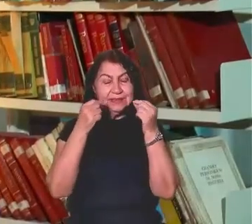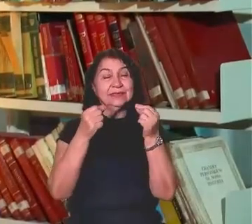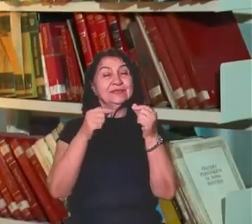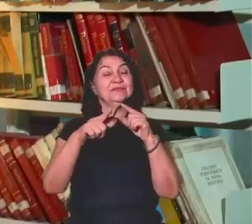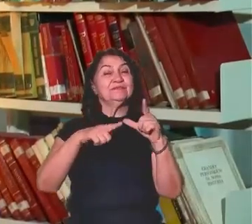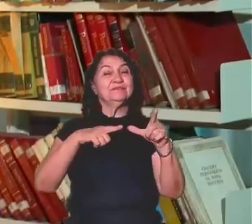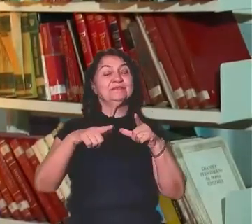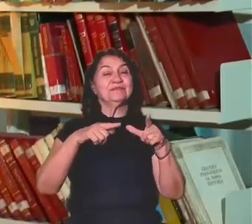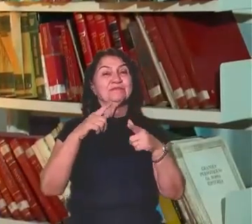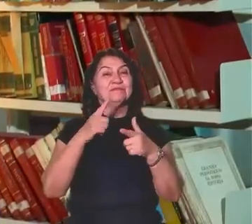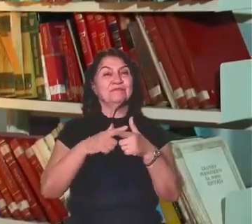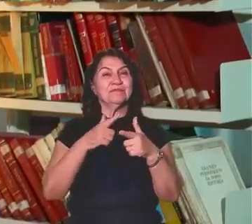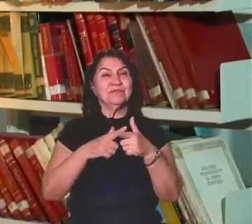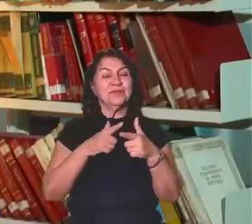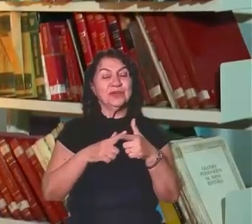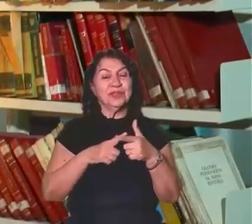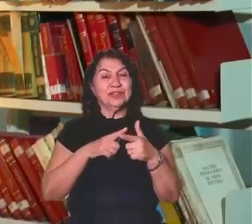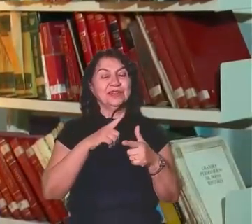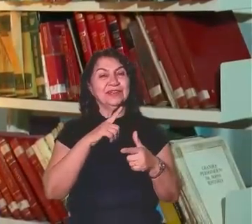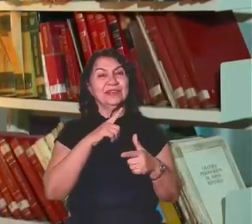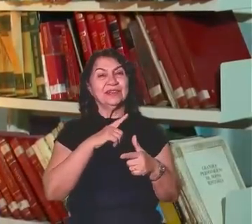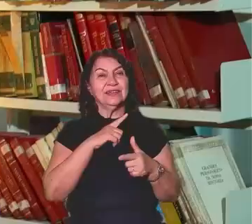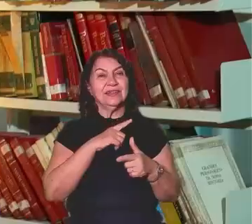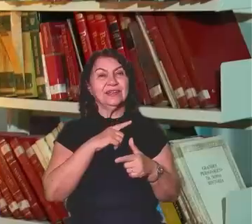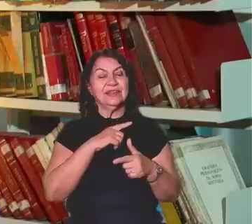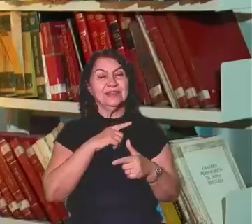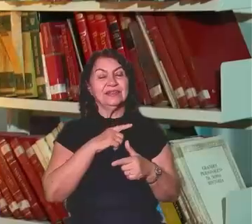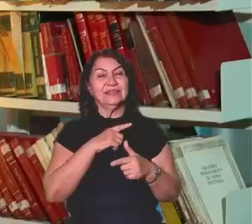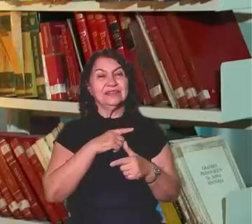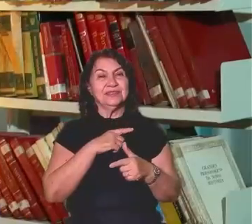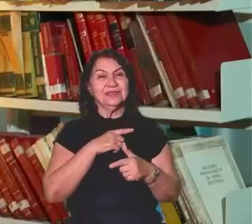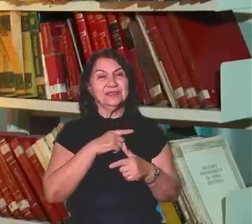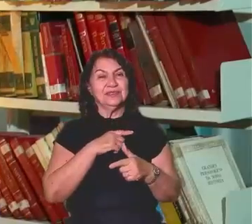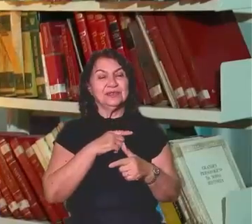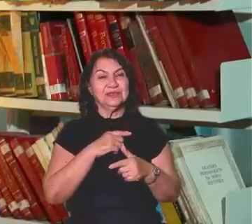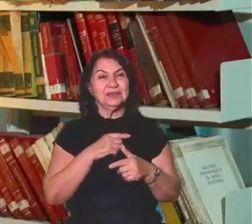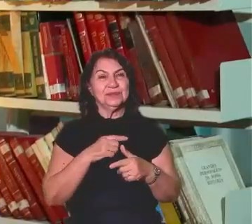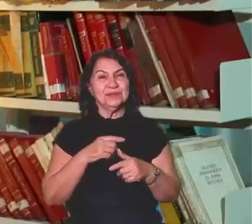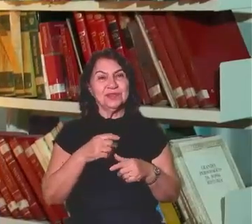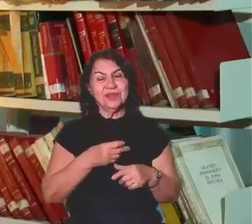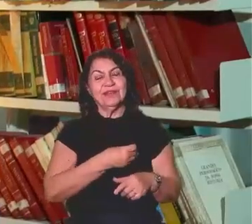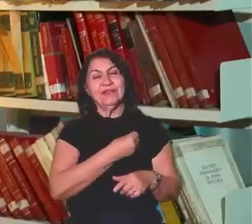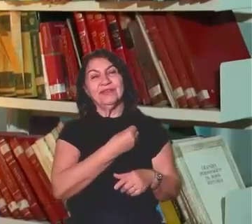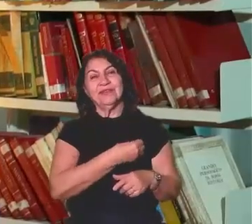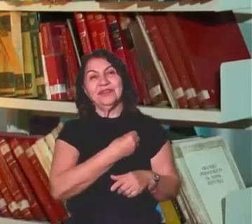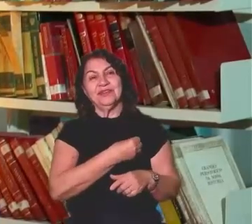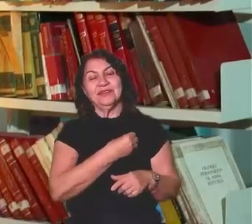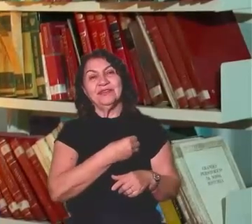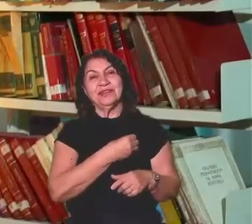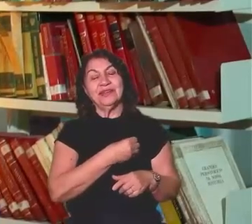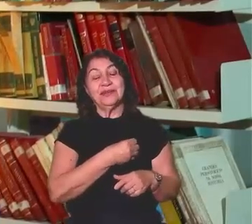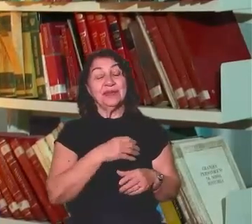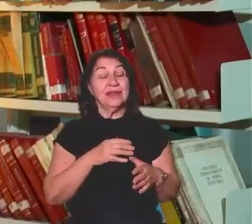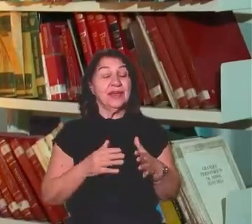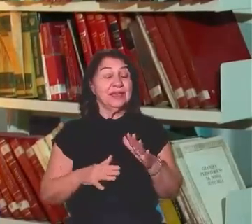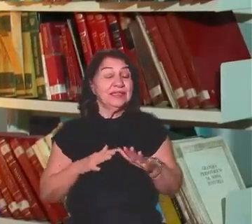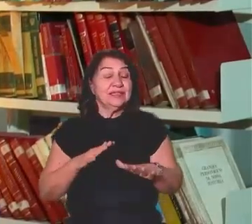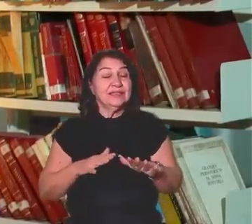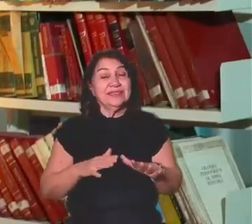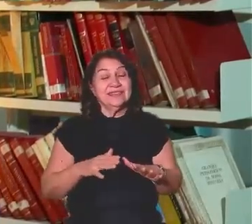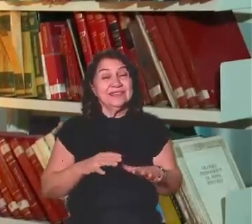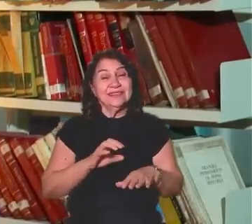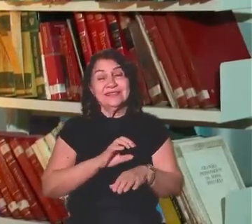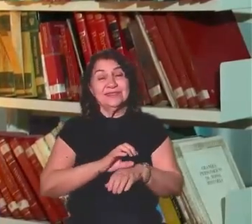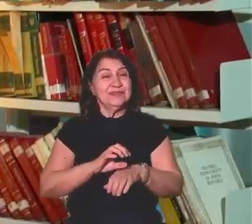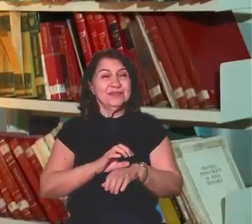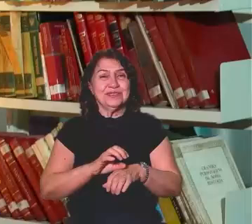porque eles resistem ali. E, às vezes, no cotidiano ali, eles estão cinza. Precisam de